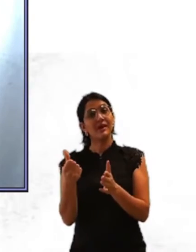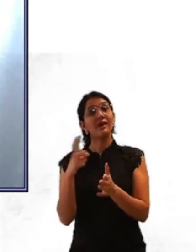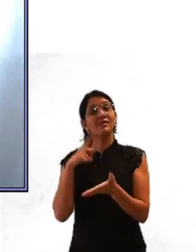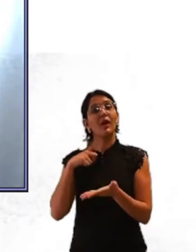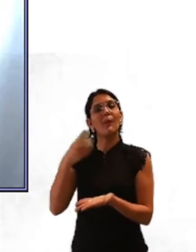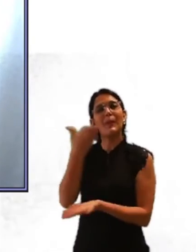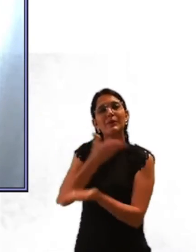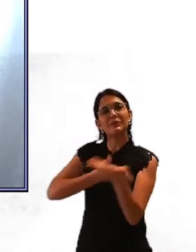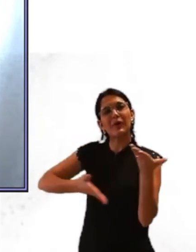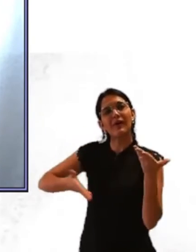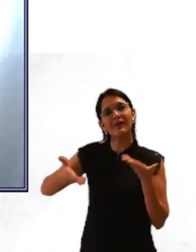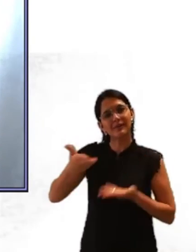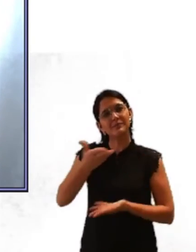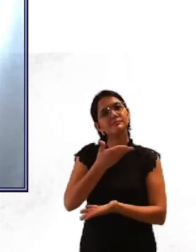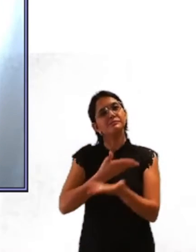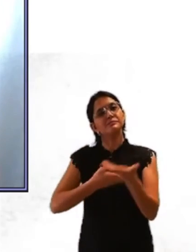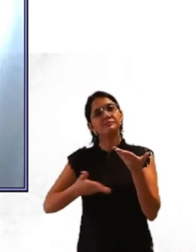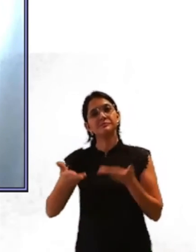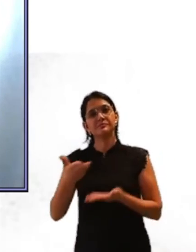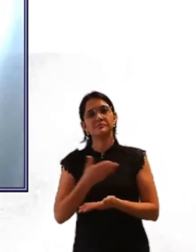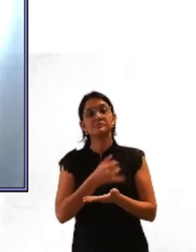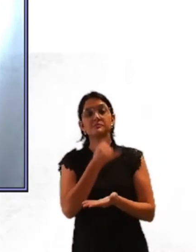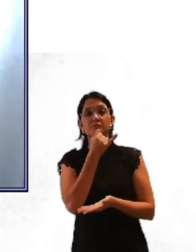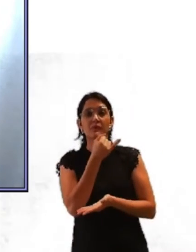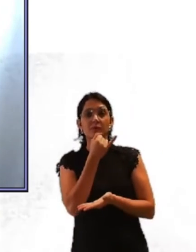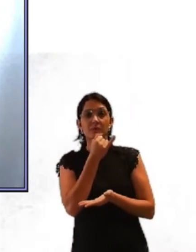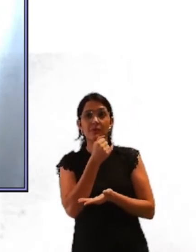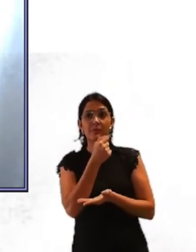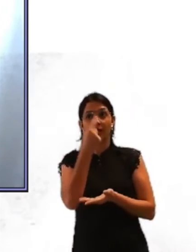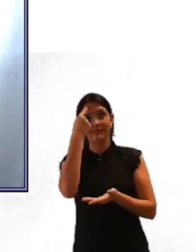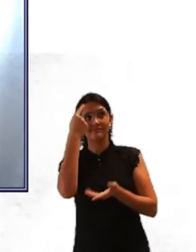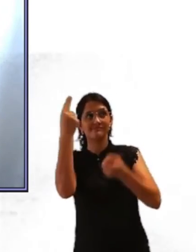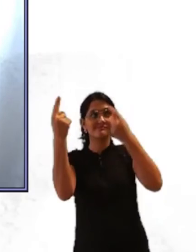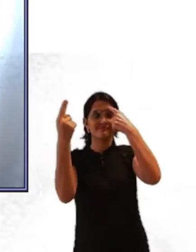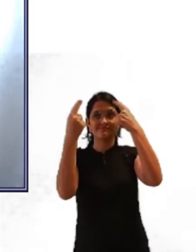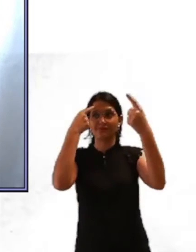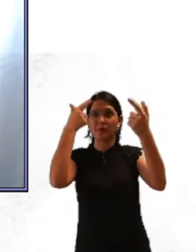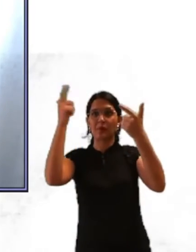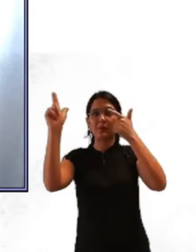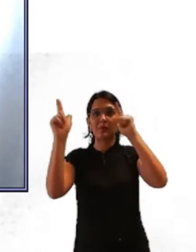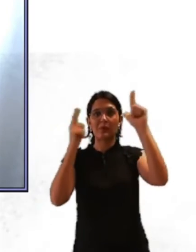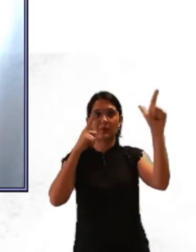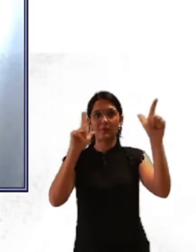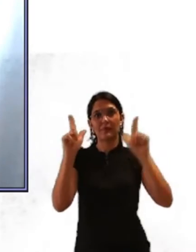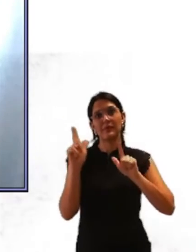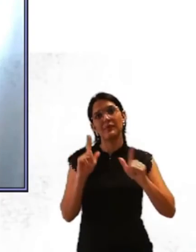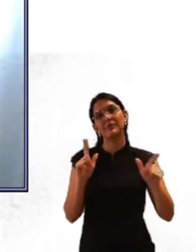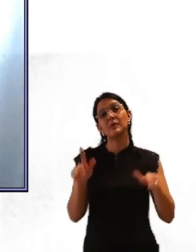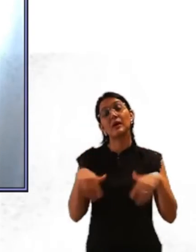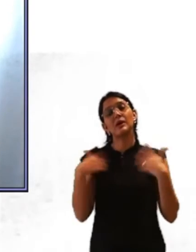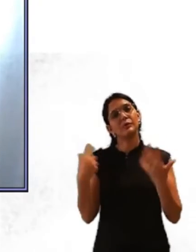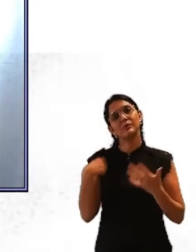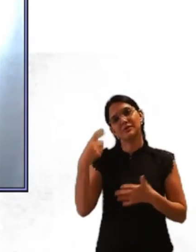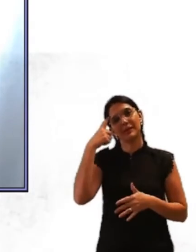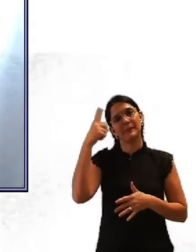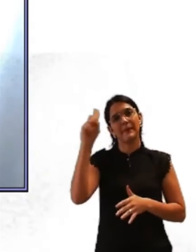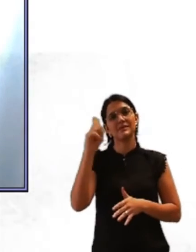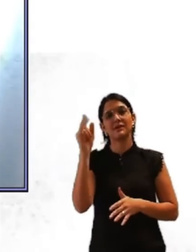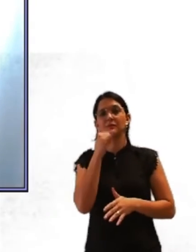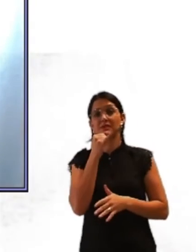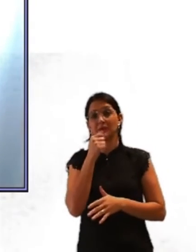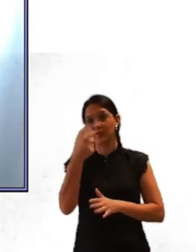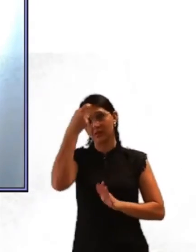troca, né? A gente vai tendo novos horizontes, novas visões. Eu nunca tinha pensado isso na perspectiva da